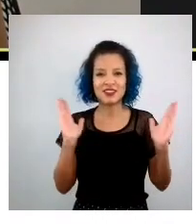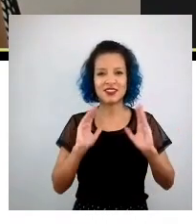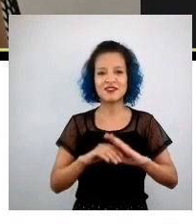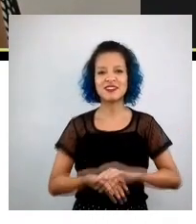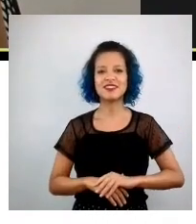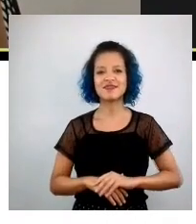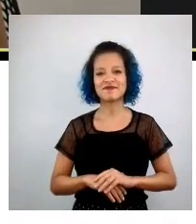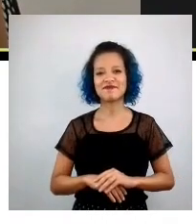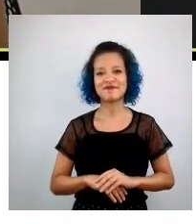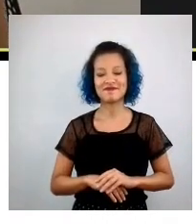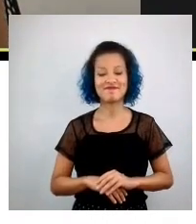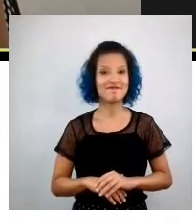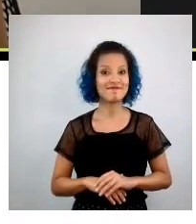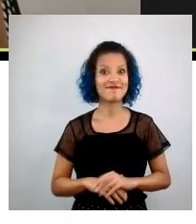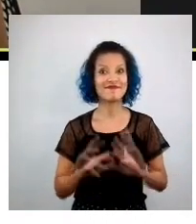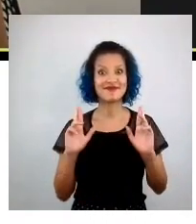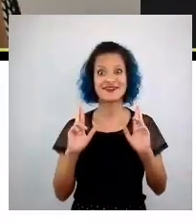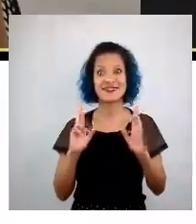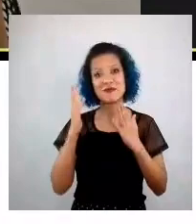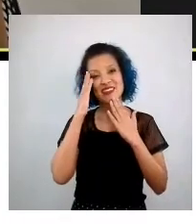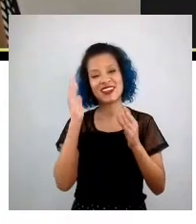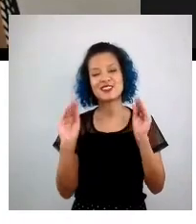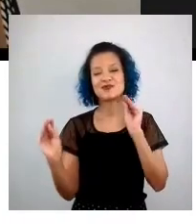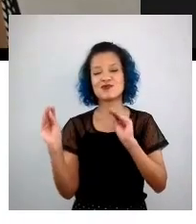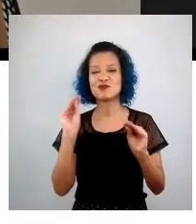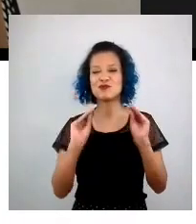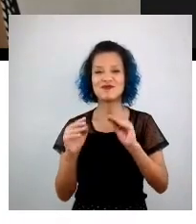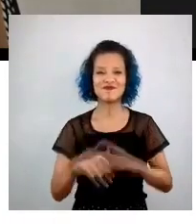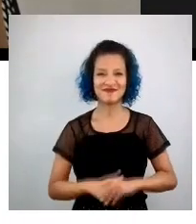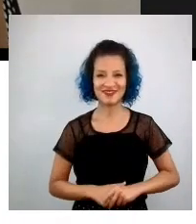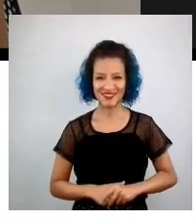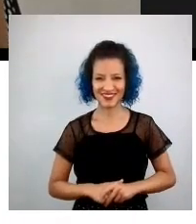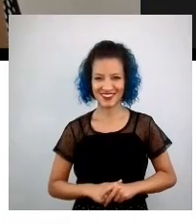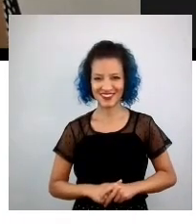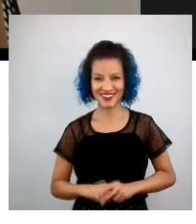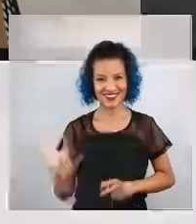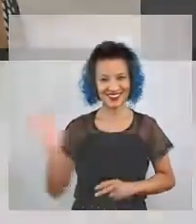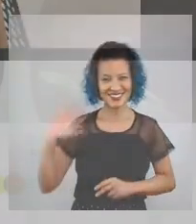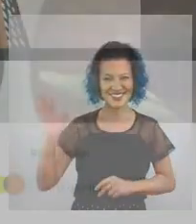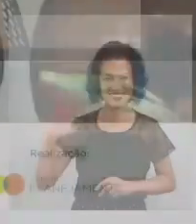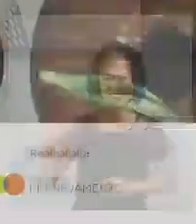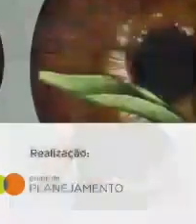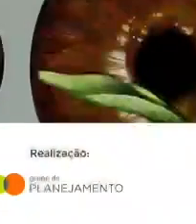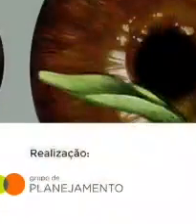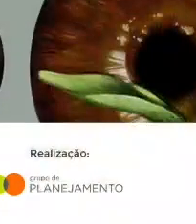favor, obrigada, gente. Beijo. Tchau, gente. Boa noite.